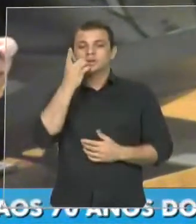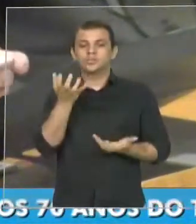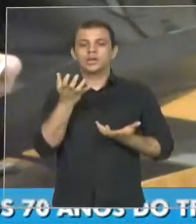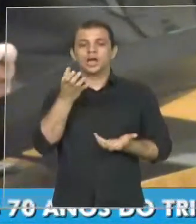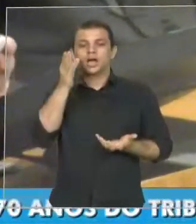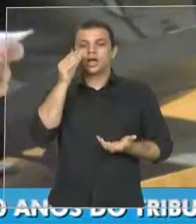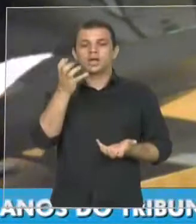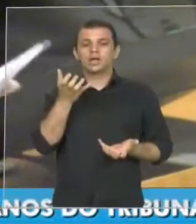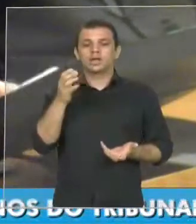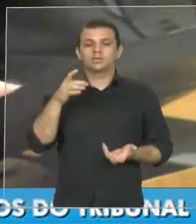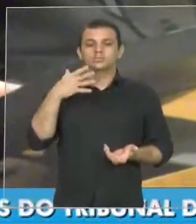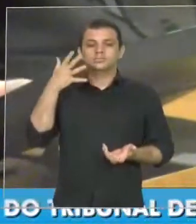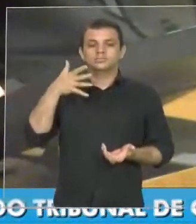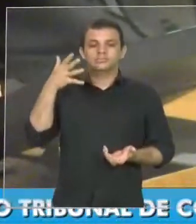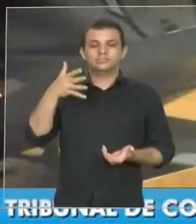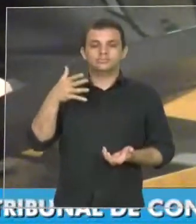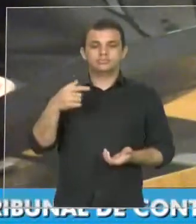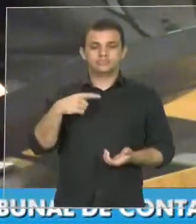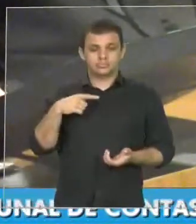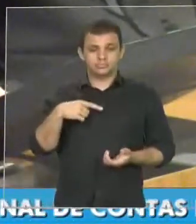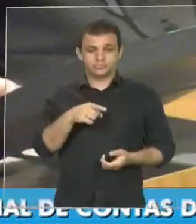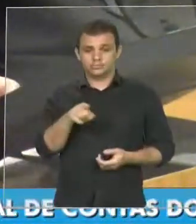interesse em vir à tribuna.